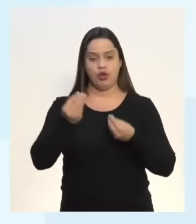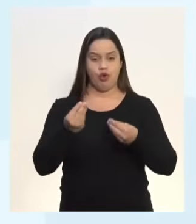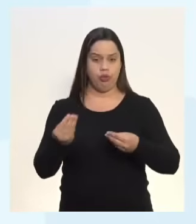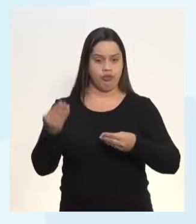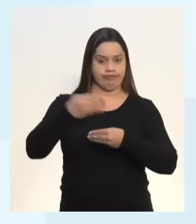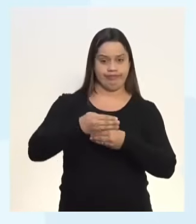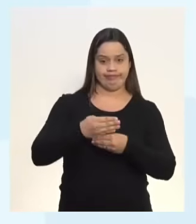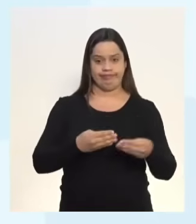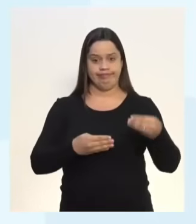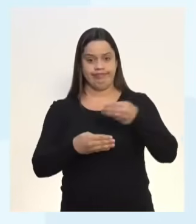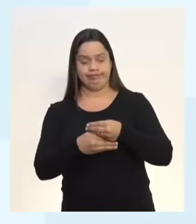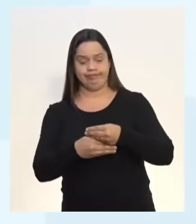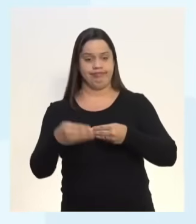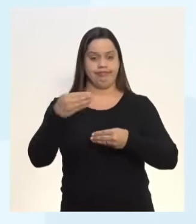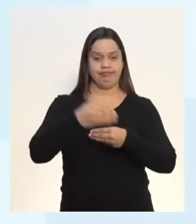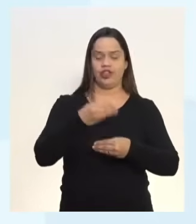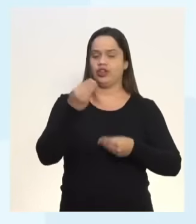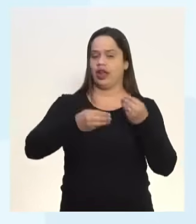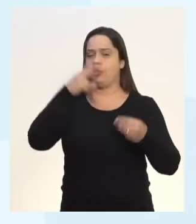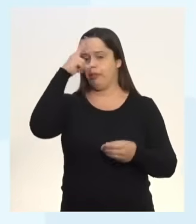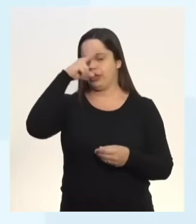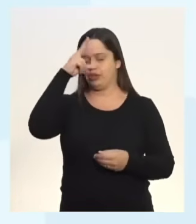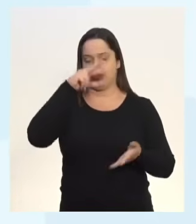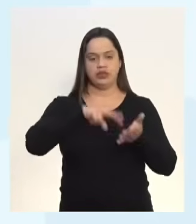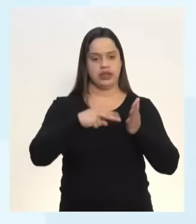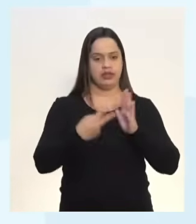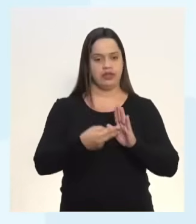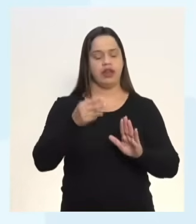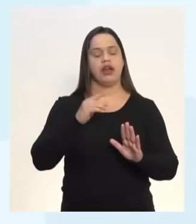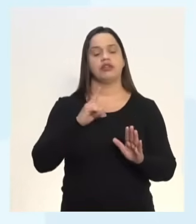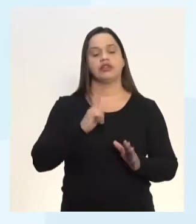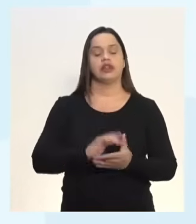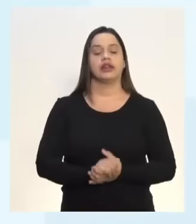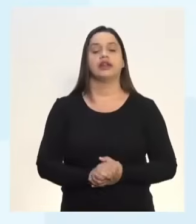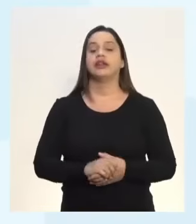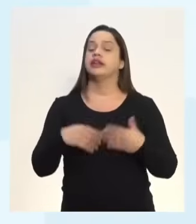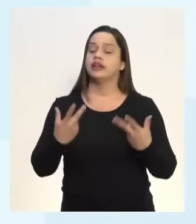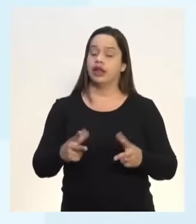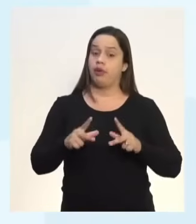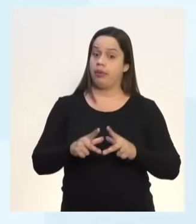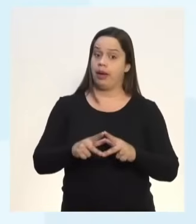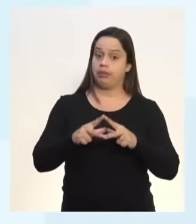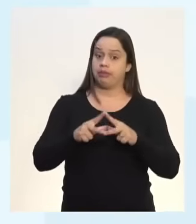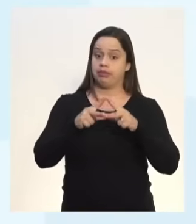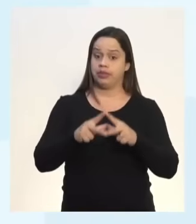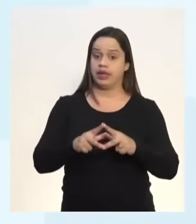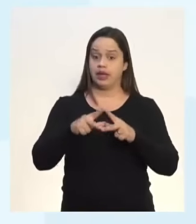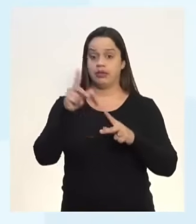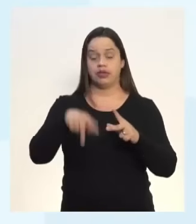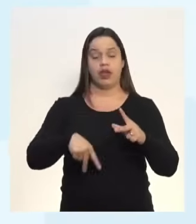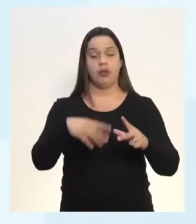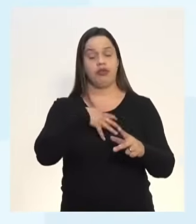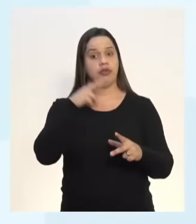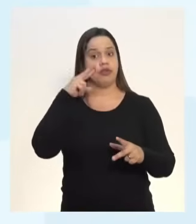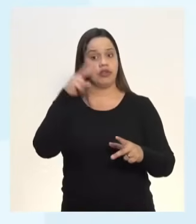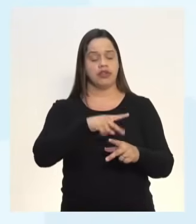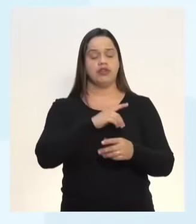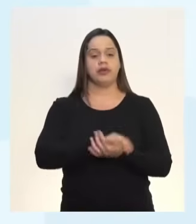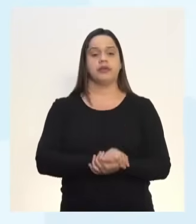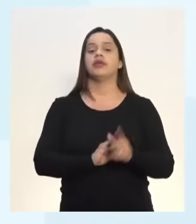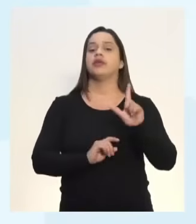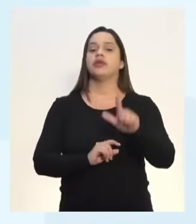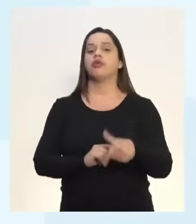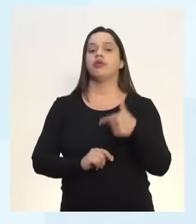história de como foi feita essa construção. Então, mas as pirâmides aí é uma forma de vocês enxergarem. O outro, que é o que